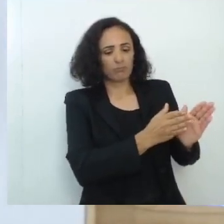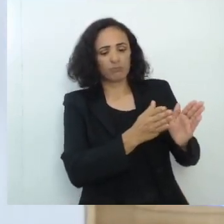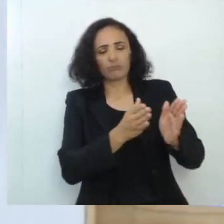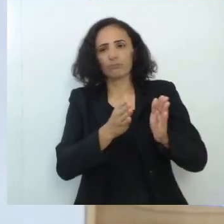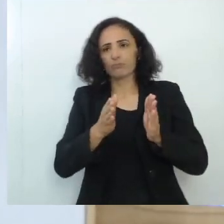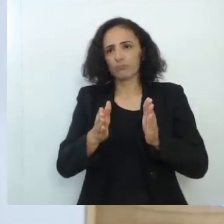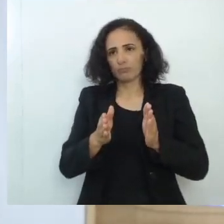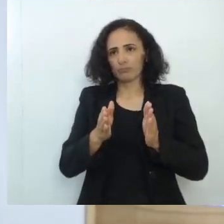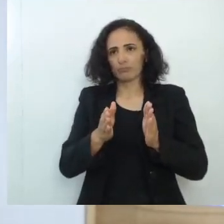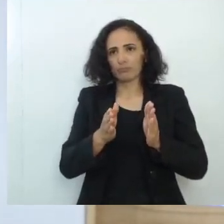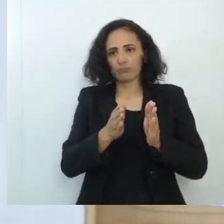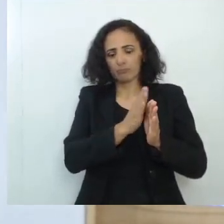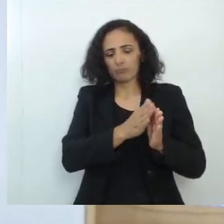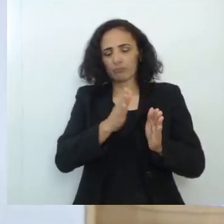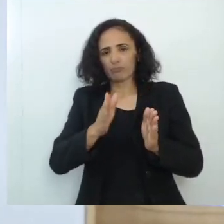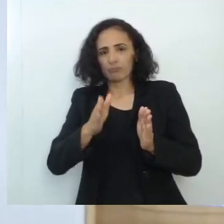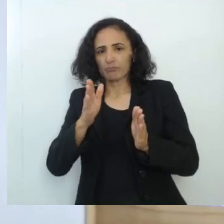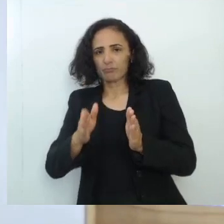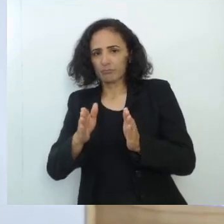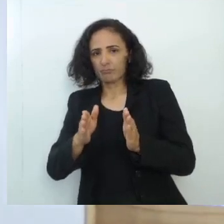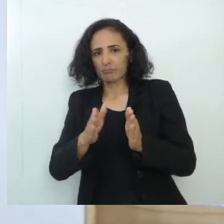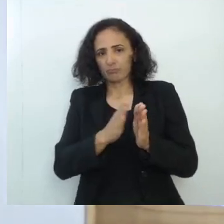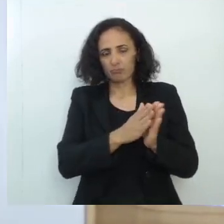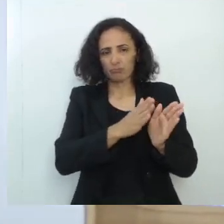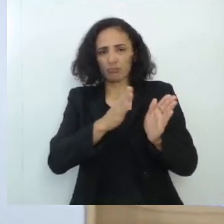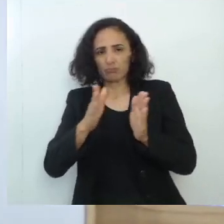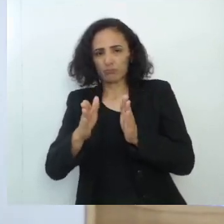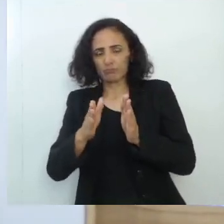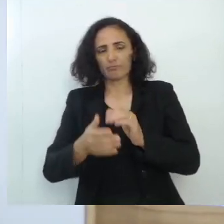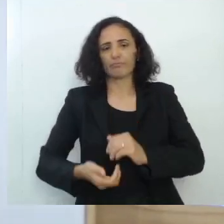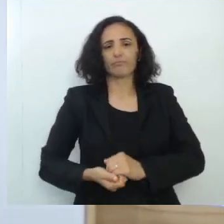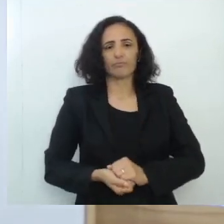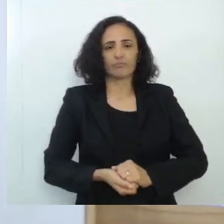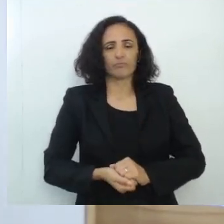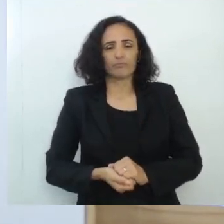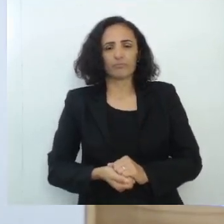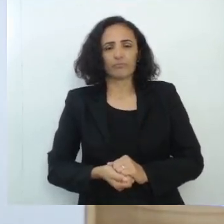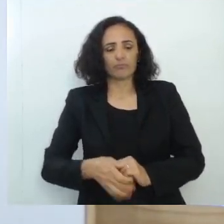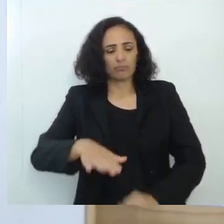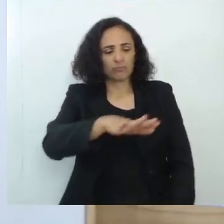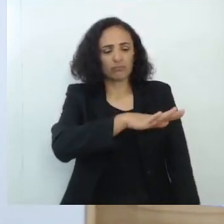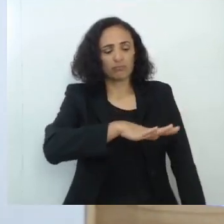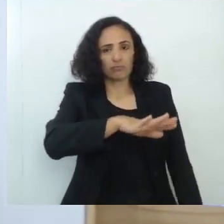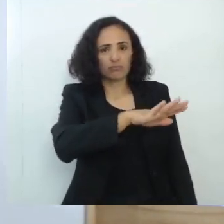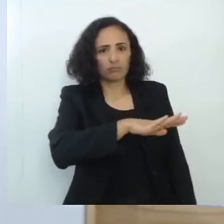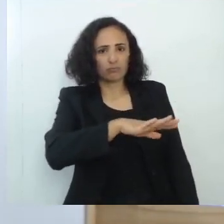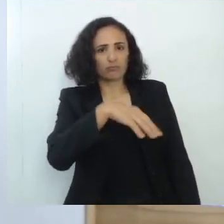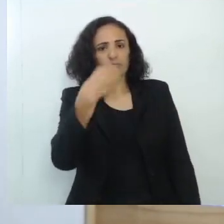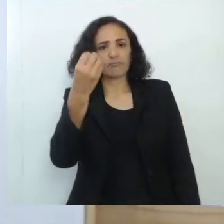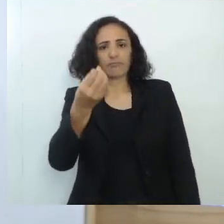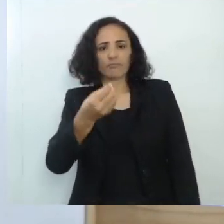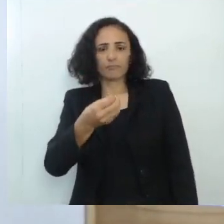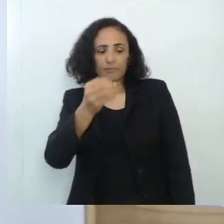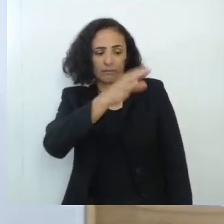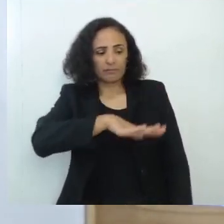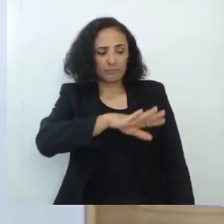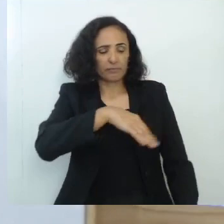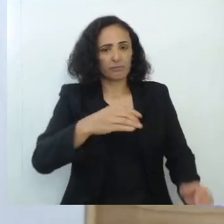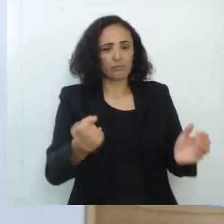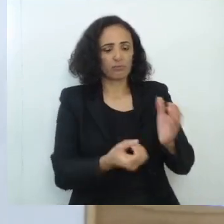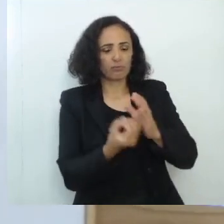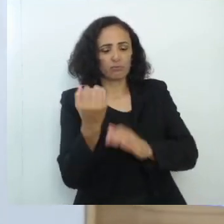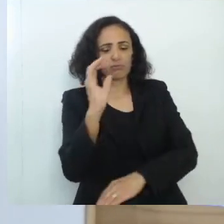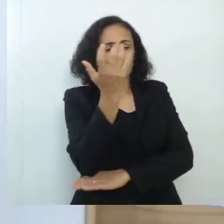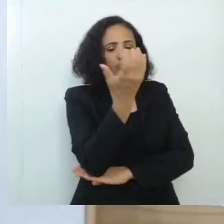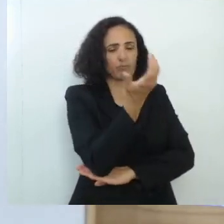o momento da vida é diploide. Veja, o momento da vida é haploide. O